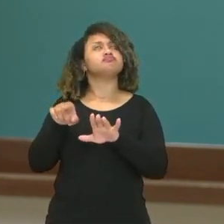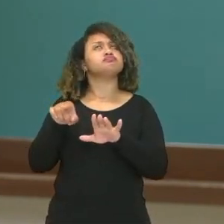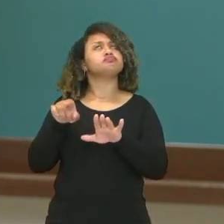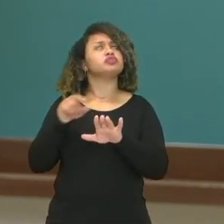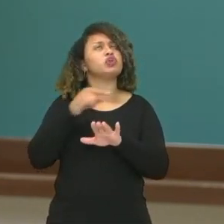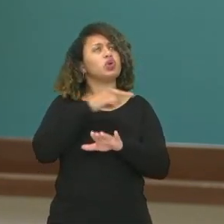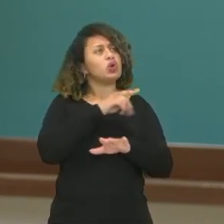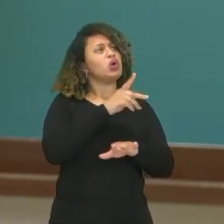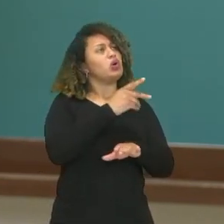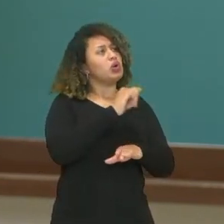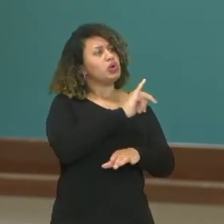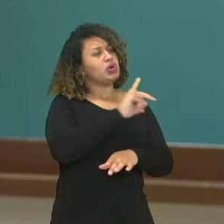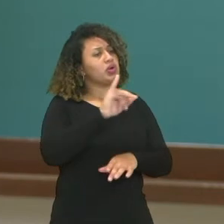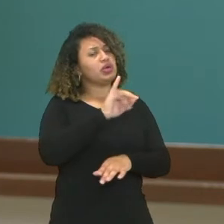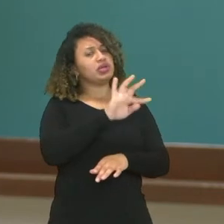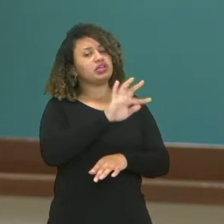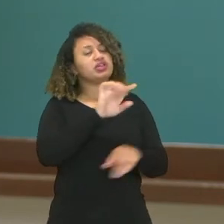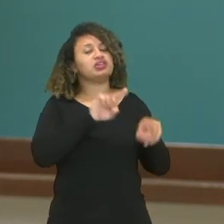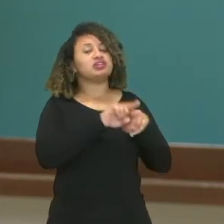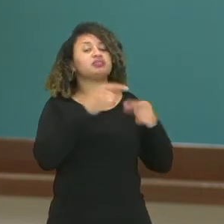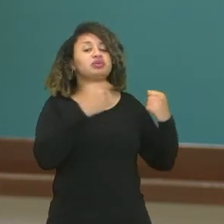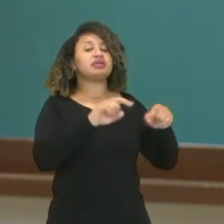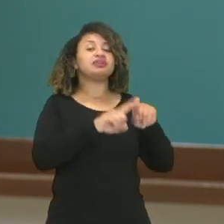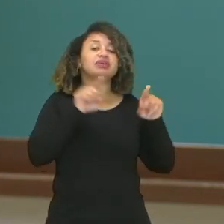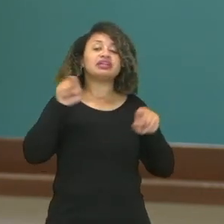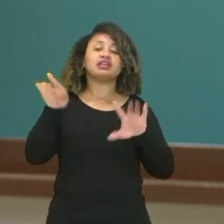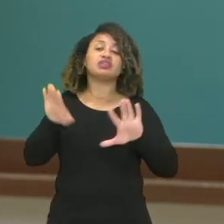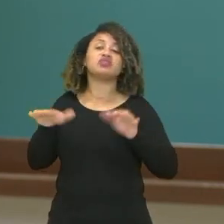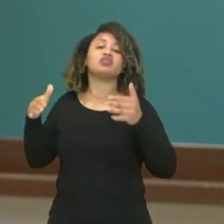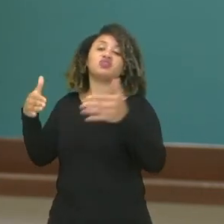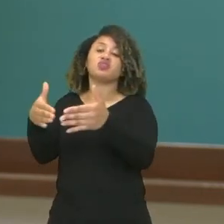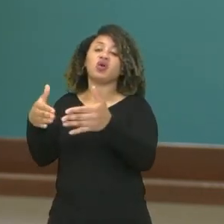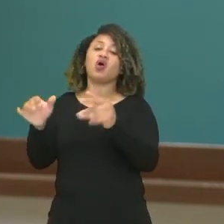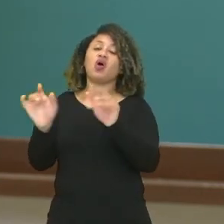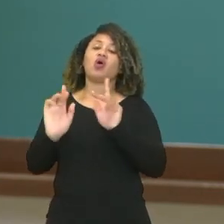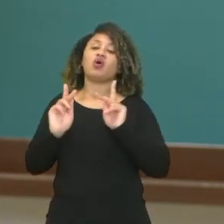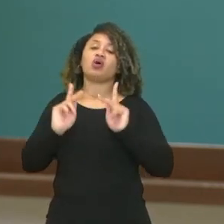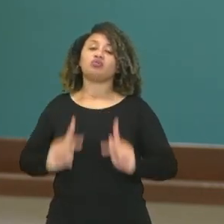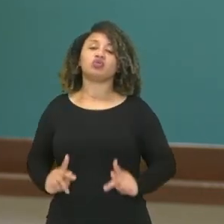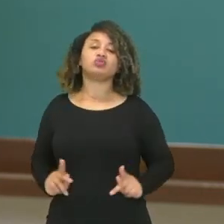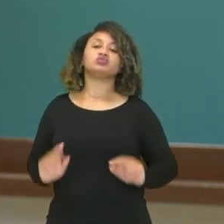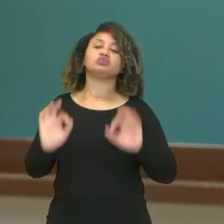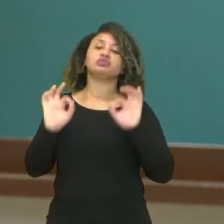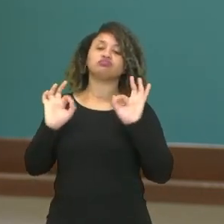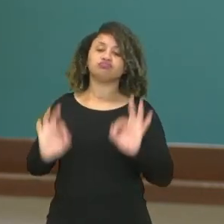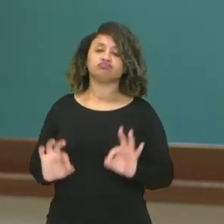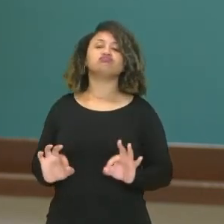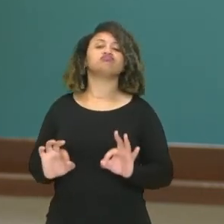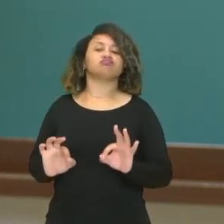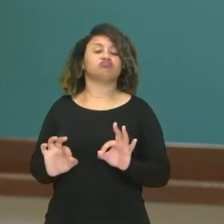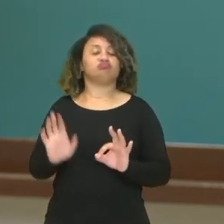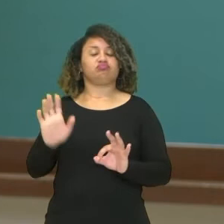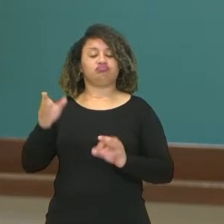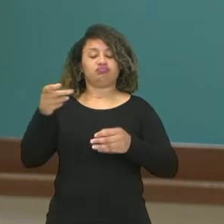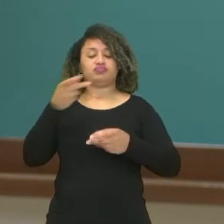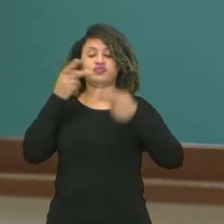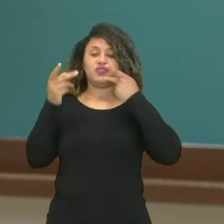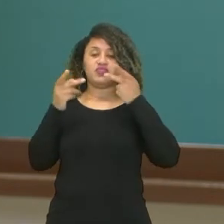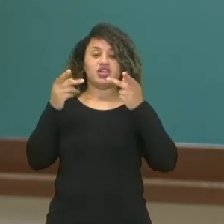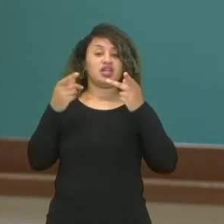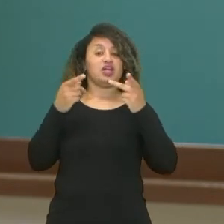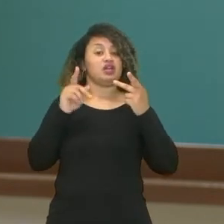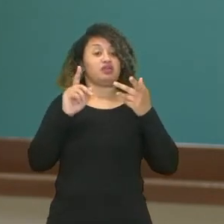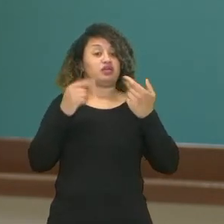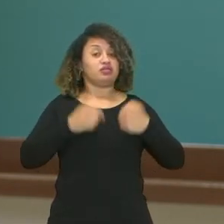tá? Mas o funcional foca mais na questão da postural, se está correta, como a professora disse, não que o HIIT não